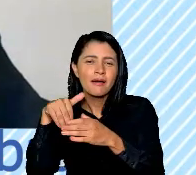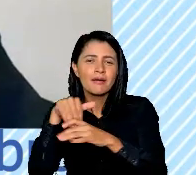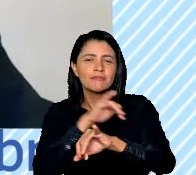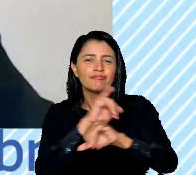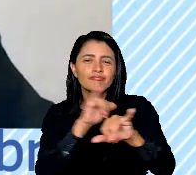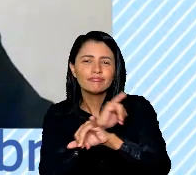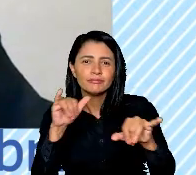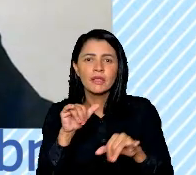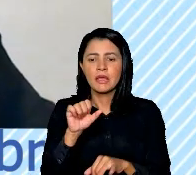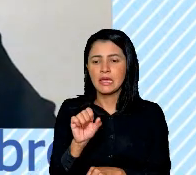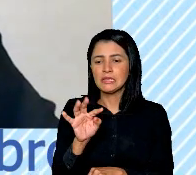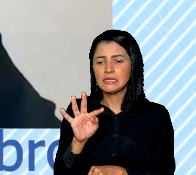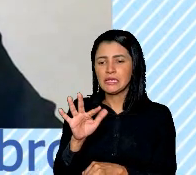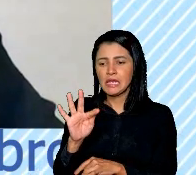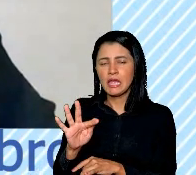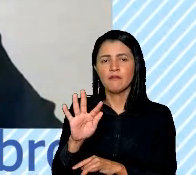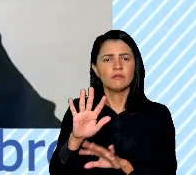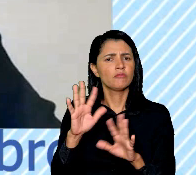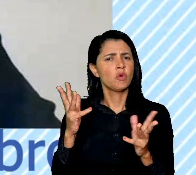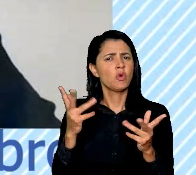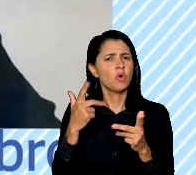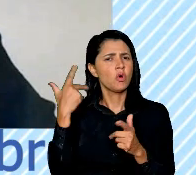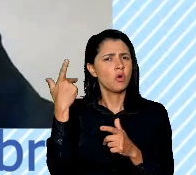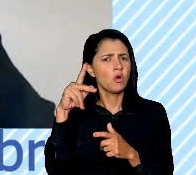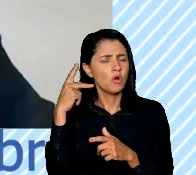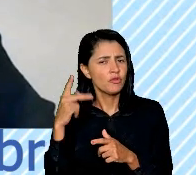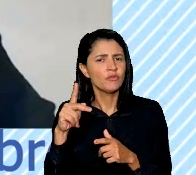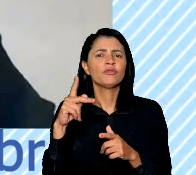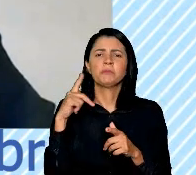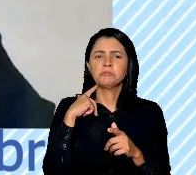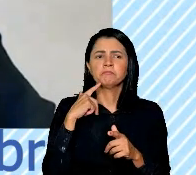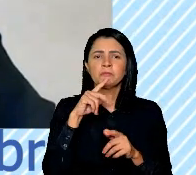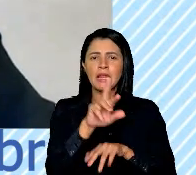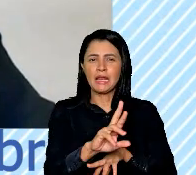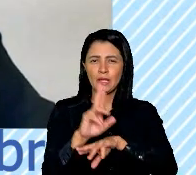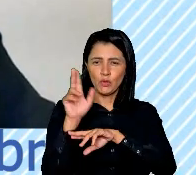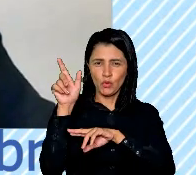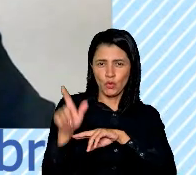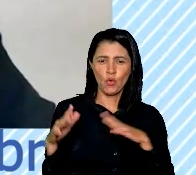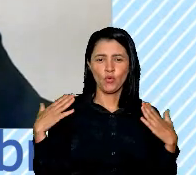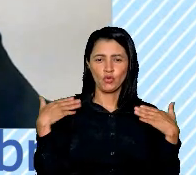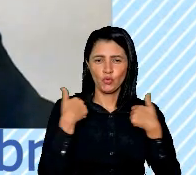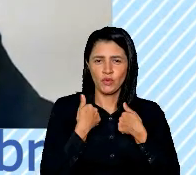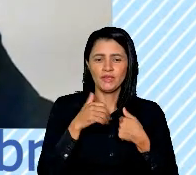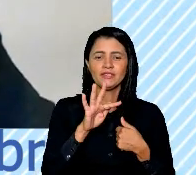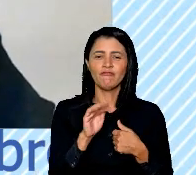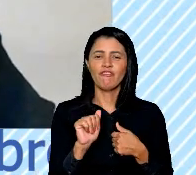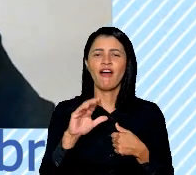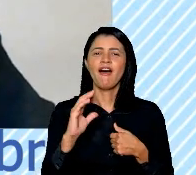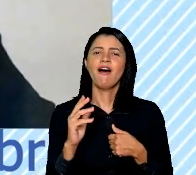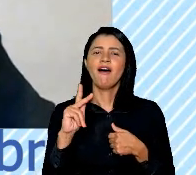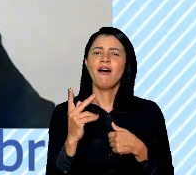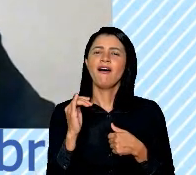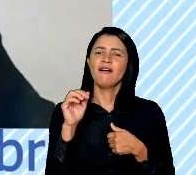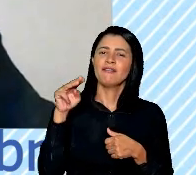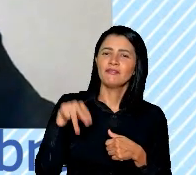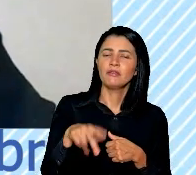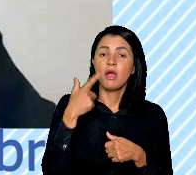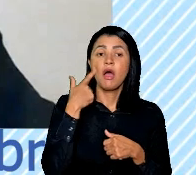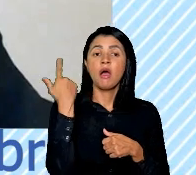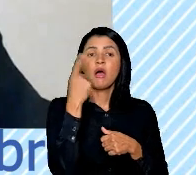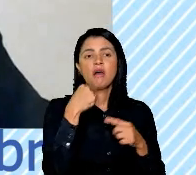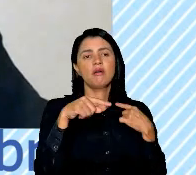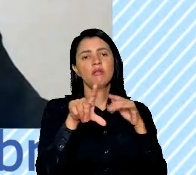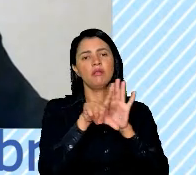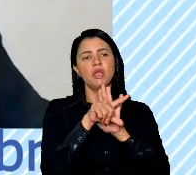belíssima decisão de relatoria do ministro Luiz Edson Fachin, então declarou a inconstitucionalidade da lei que reservava apenas